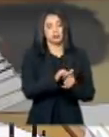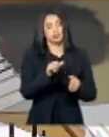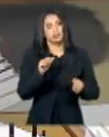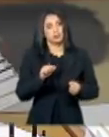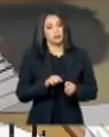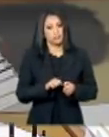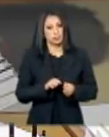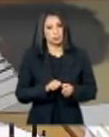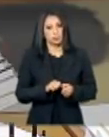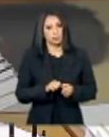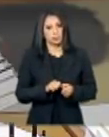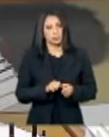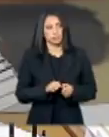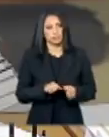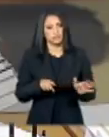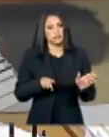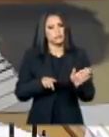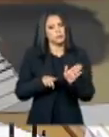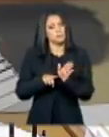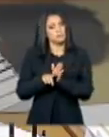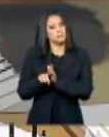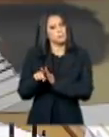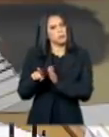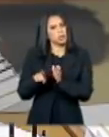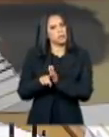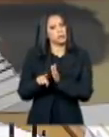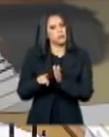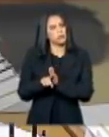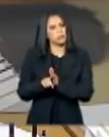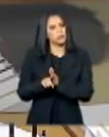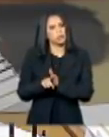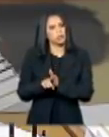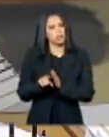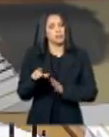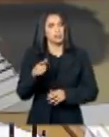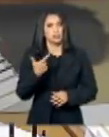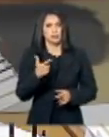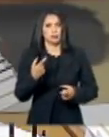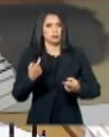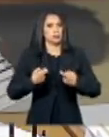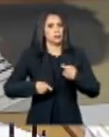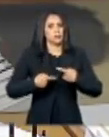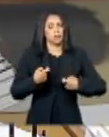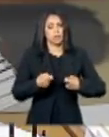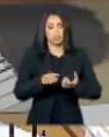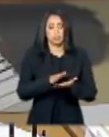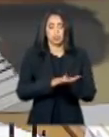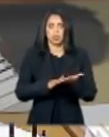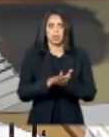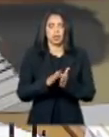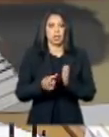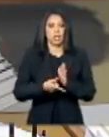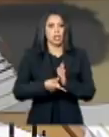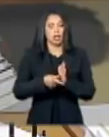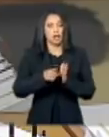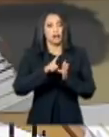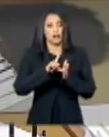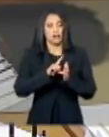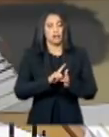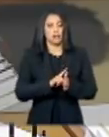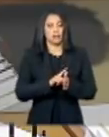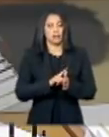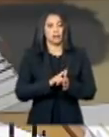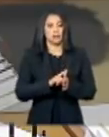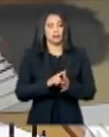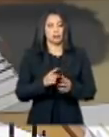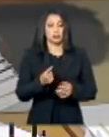indaga-se sem debate decisão prévios presente dois vermelhos da